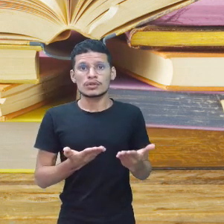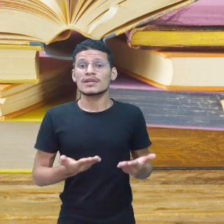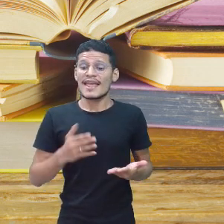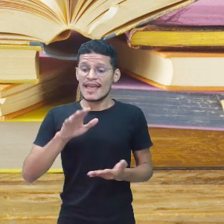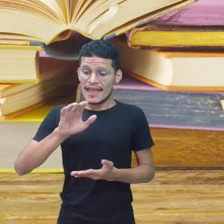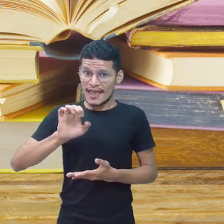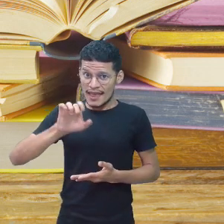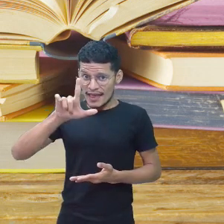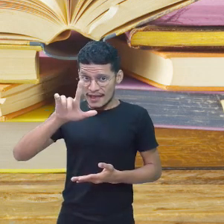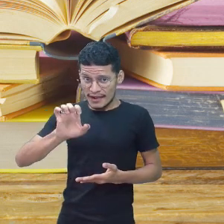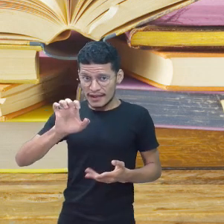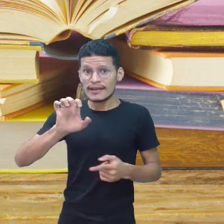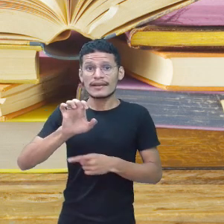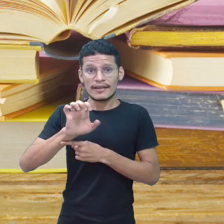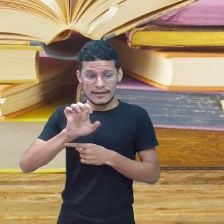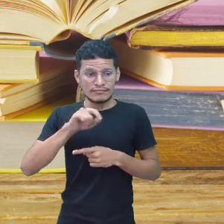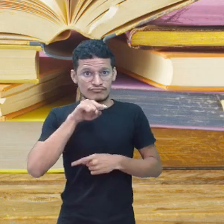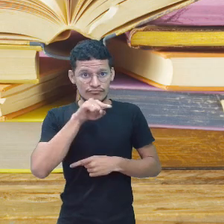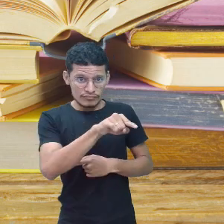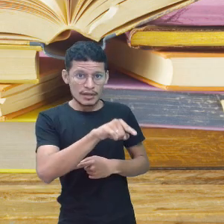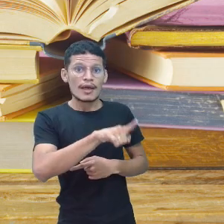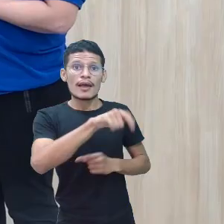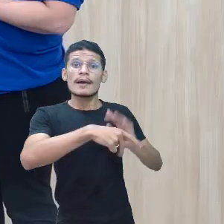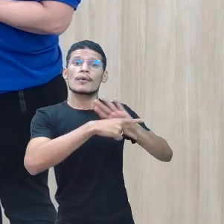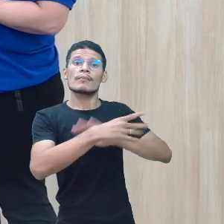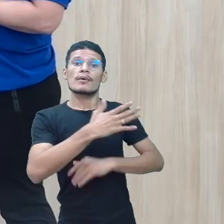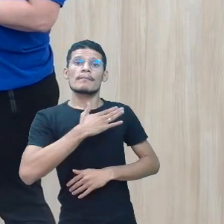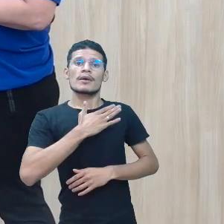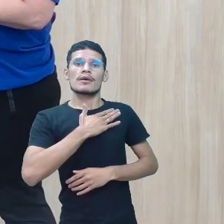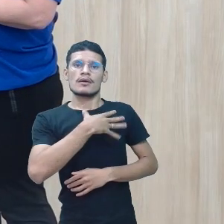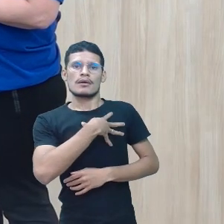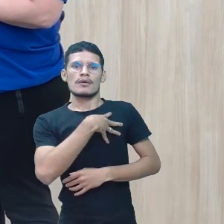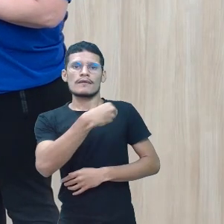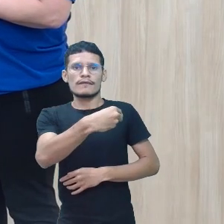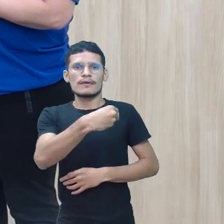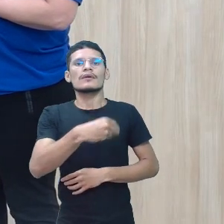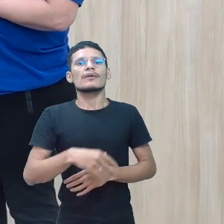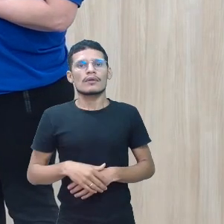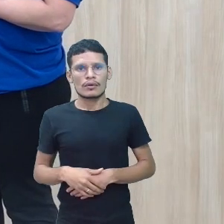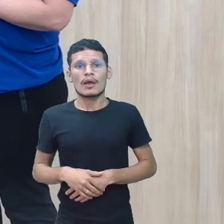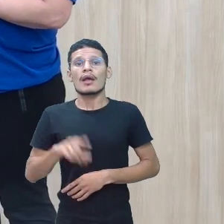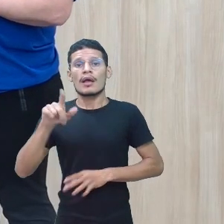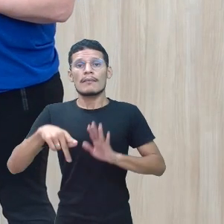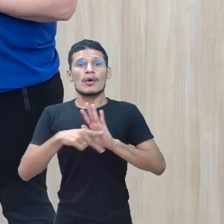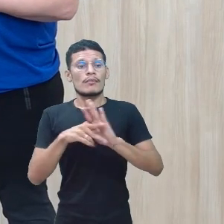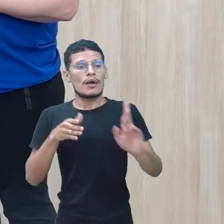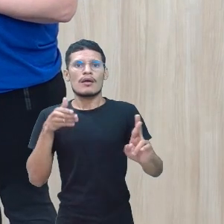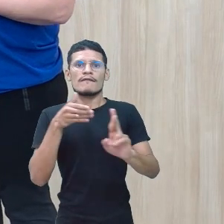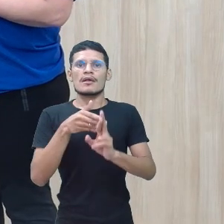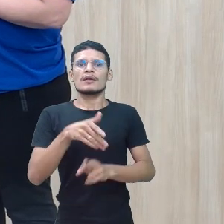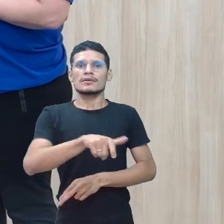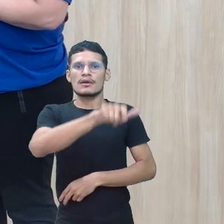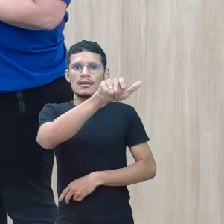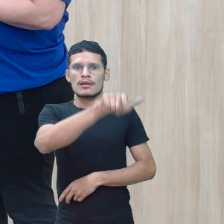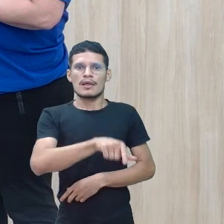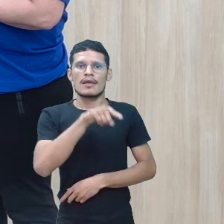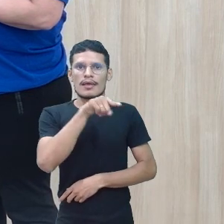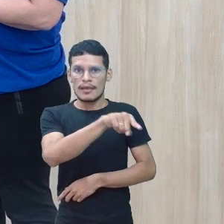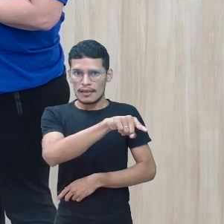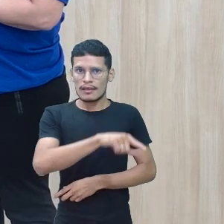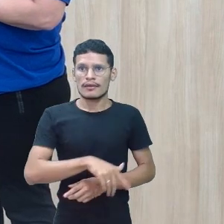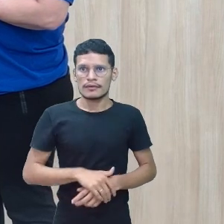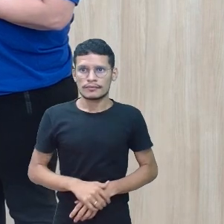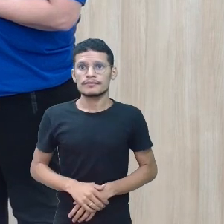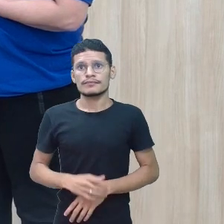se referindo a meu filho. Então, vocês percebem que é o referente aí?